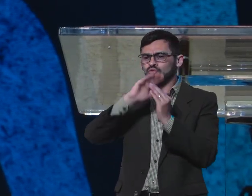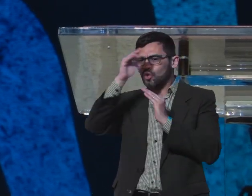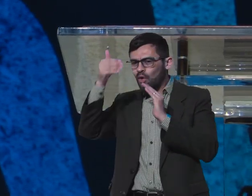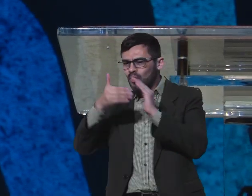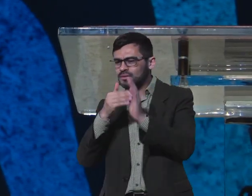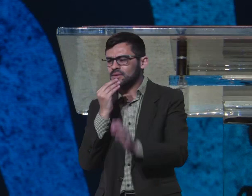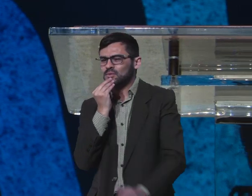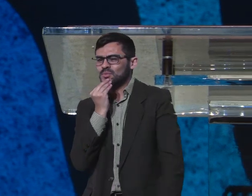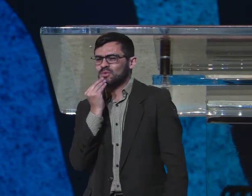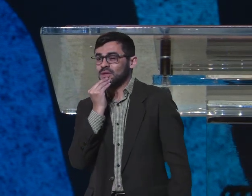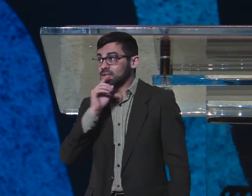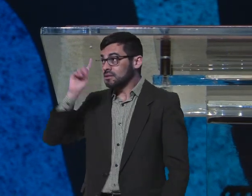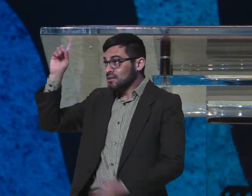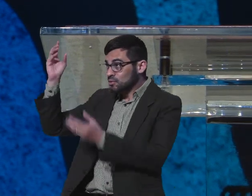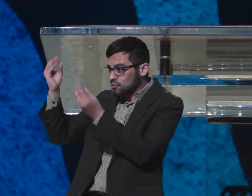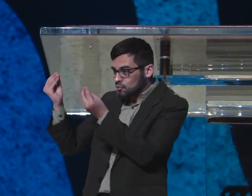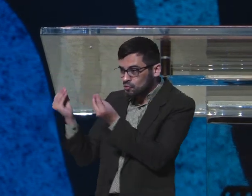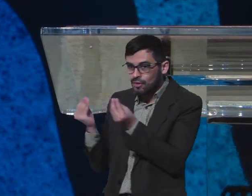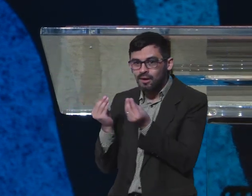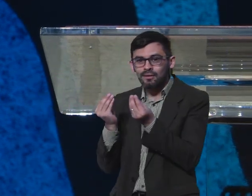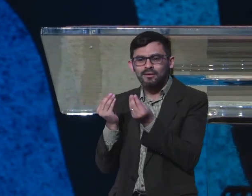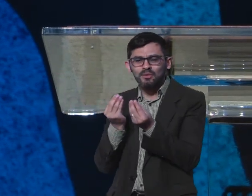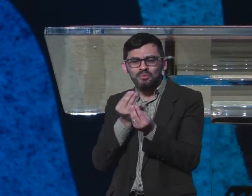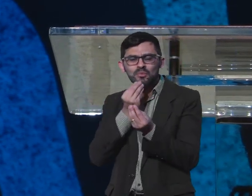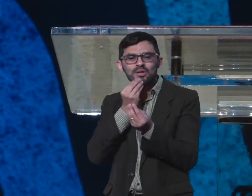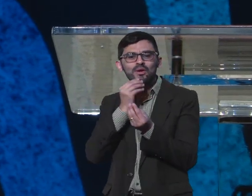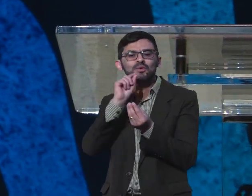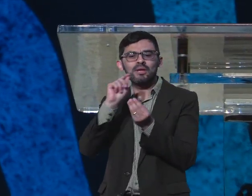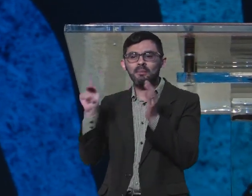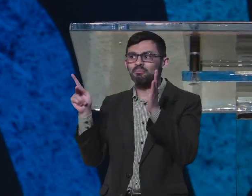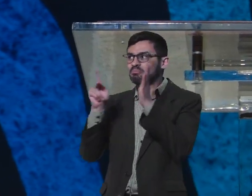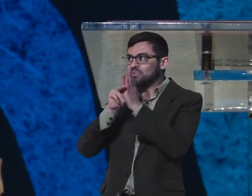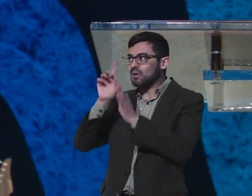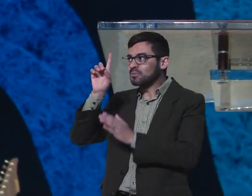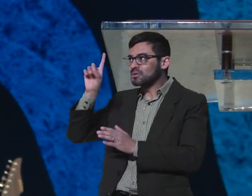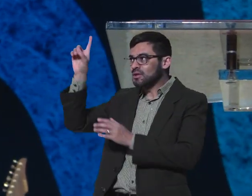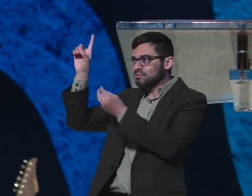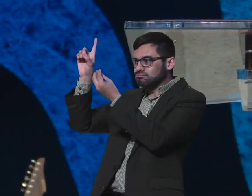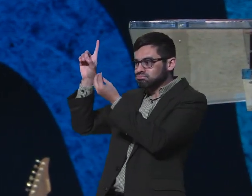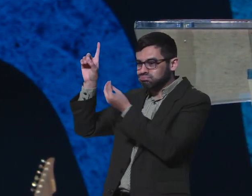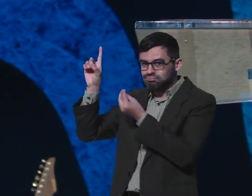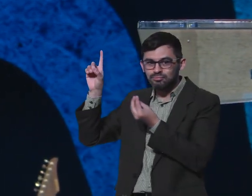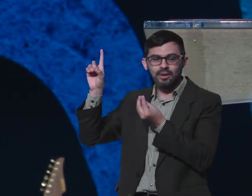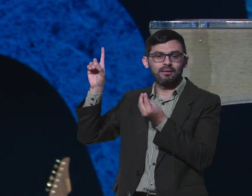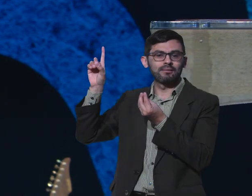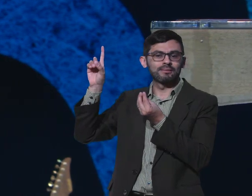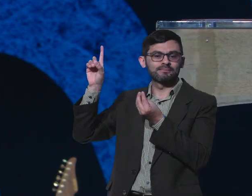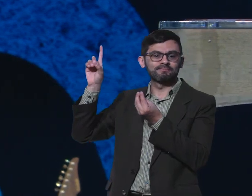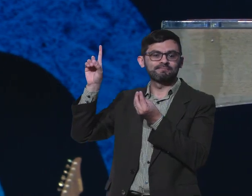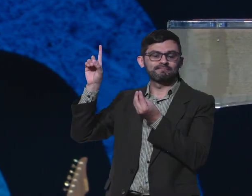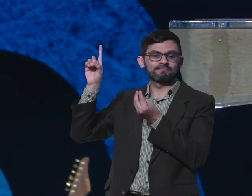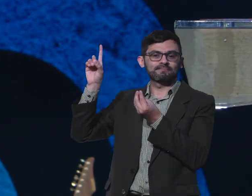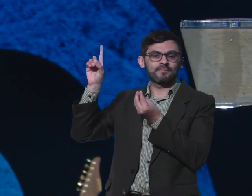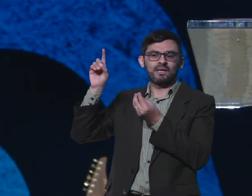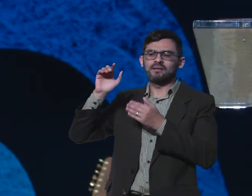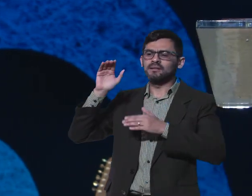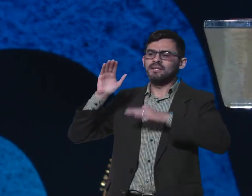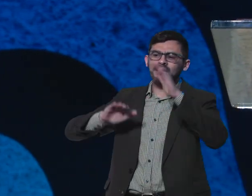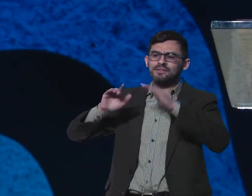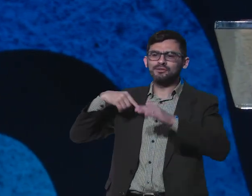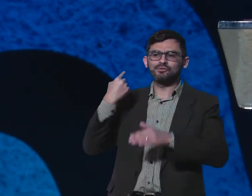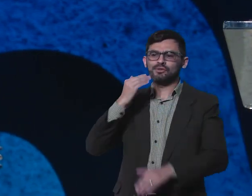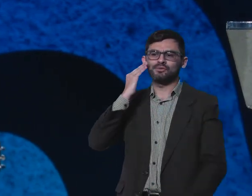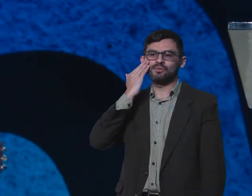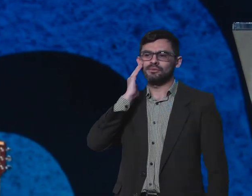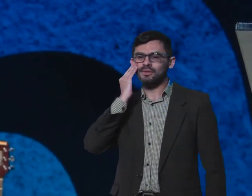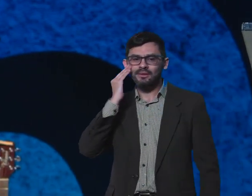nós temos é uma oportunidade vinda da parte de Deus. E às vezes a gente não entende